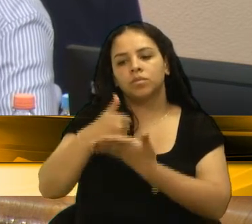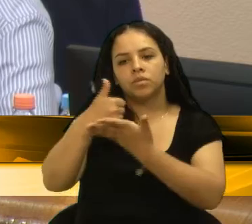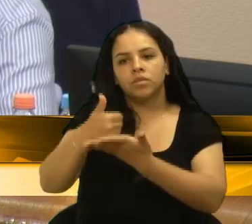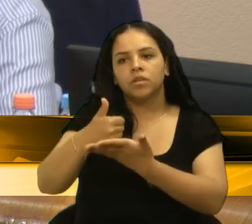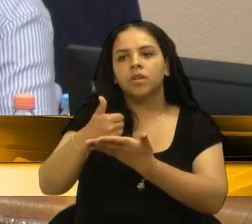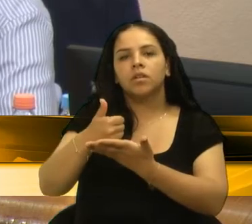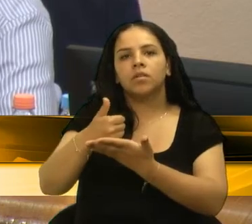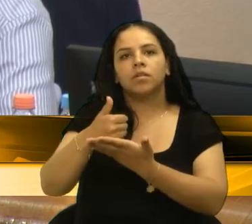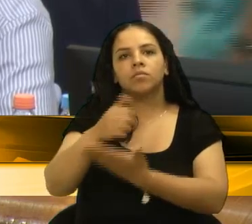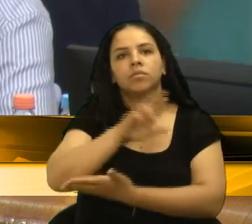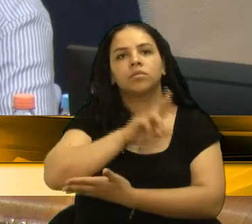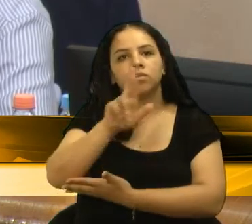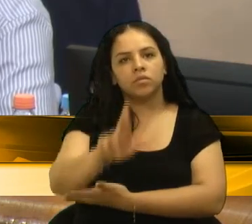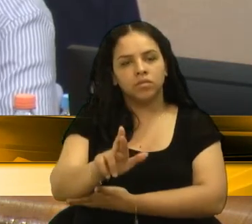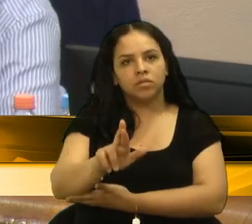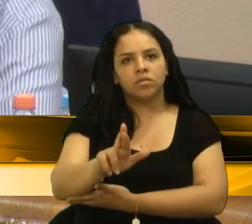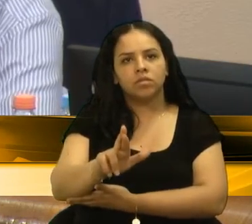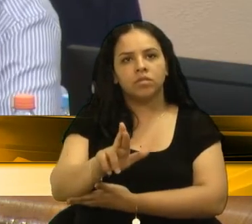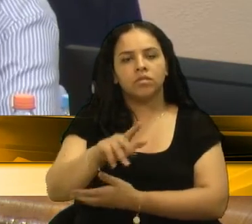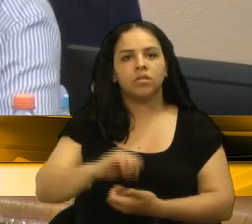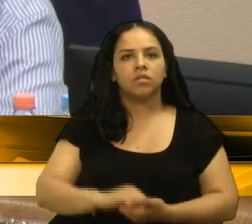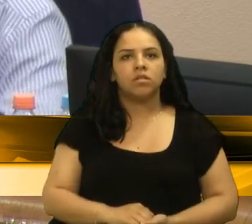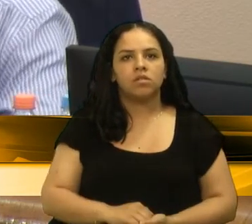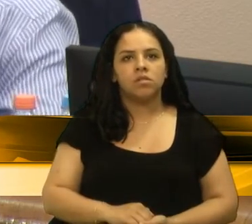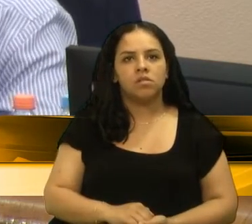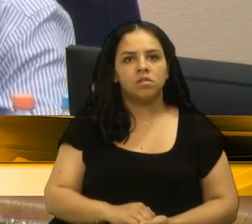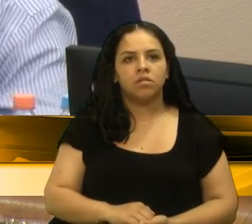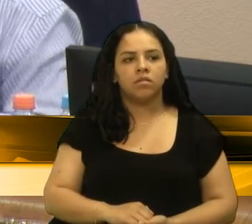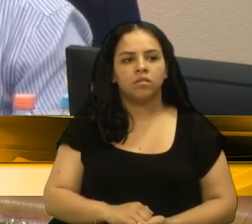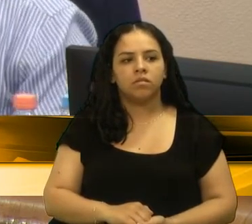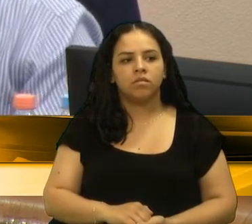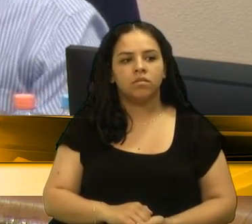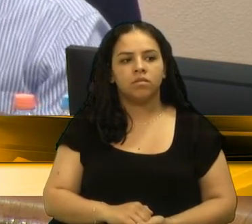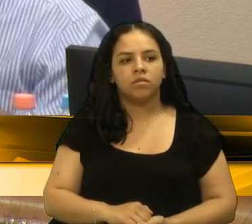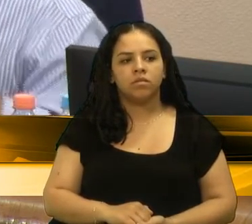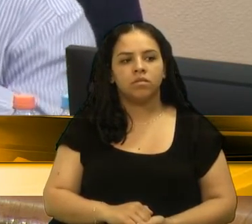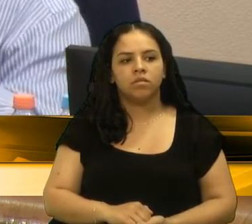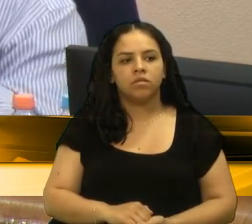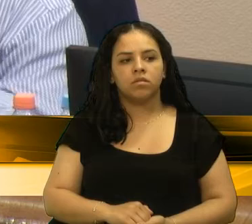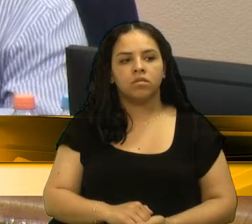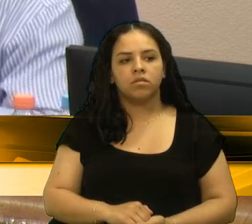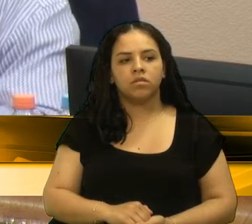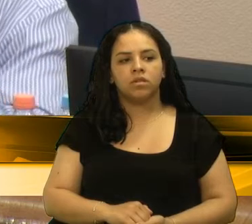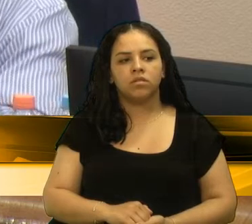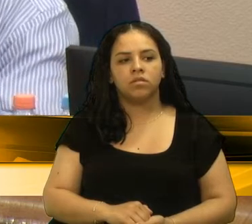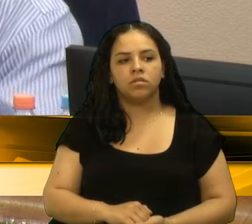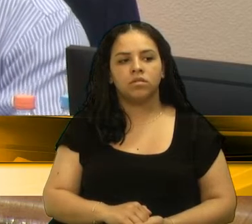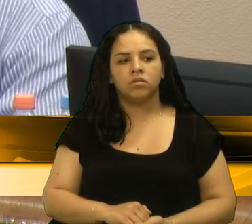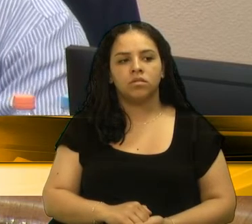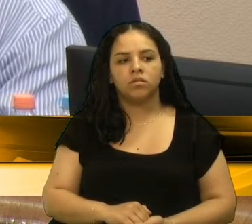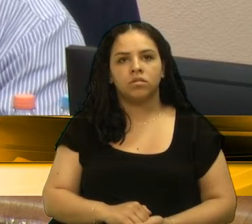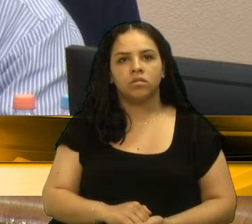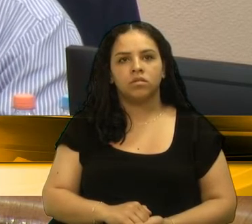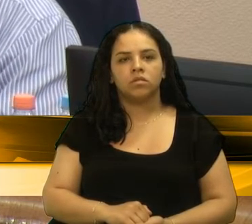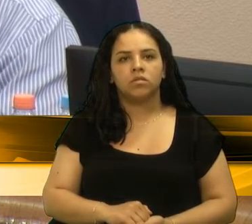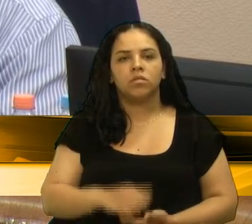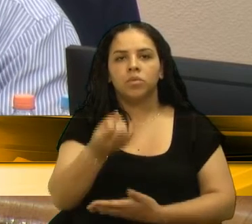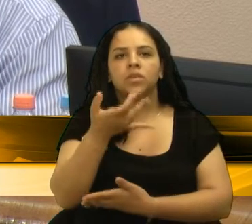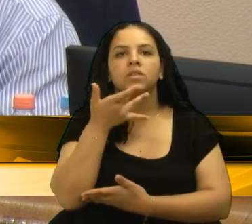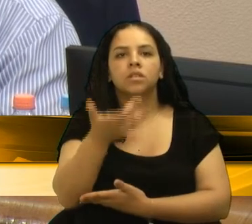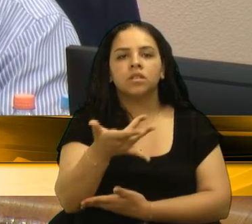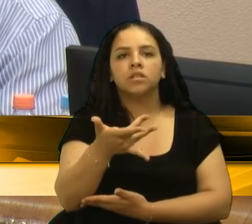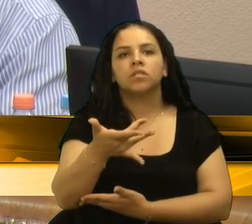procuradora, senhor prefeito. Passamos de imediato a palavra à procuradora, doutora Cássia. Doutora Cássia, boa tarde novamente a todos. Boa tarde a